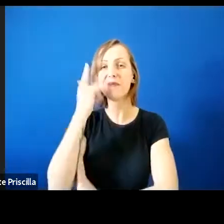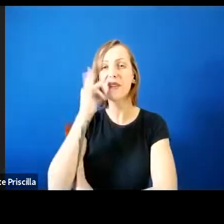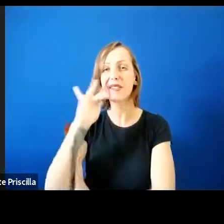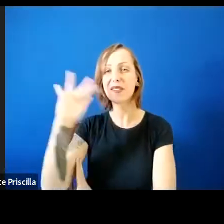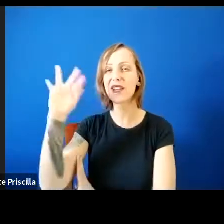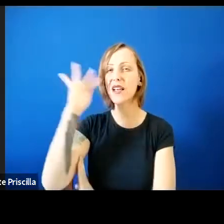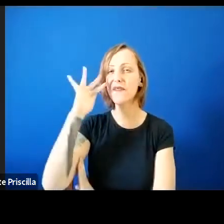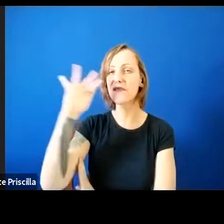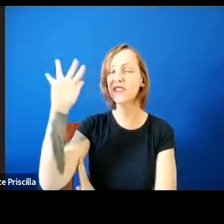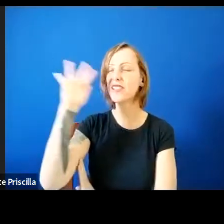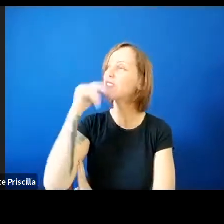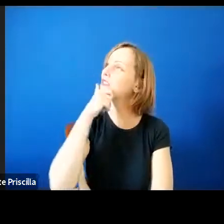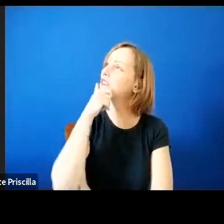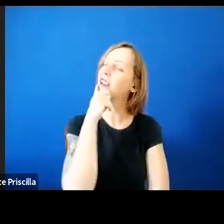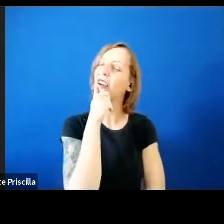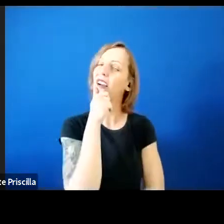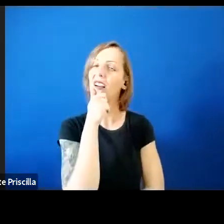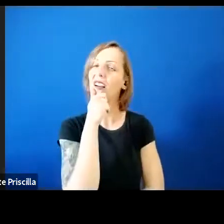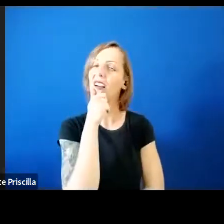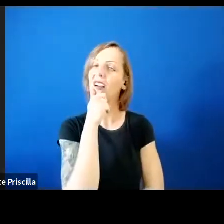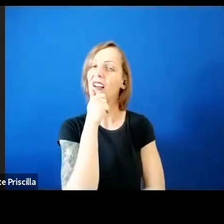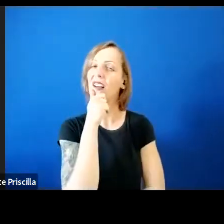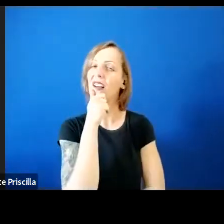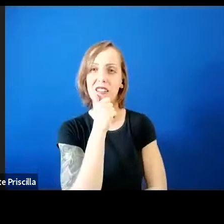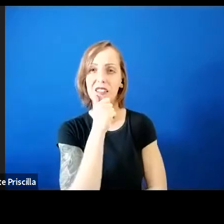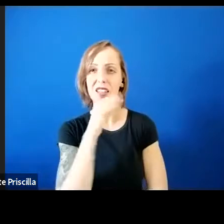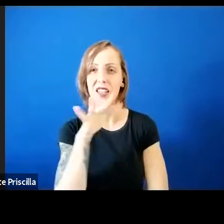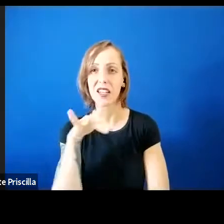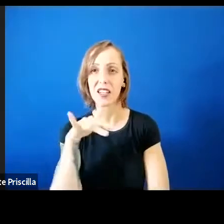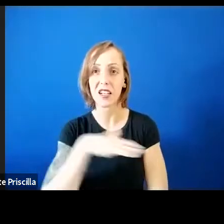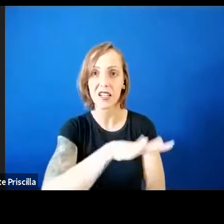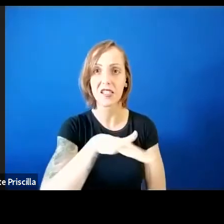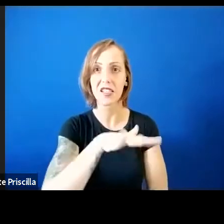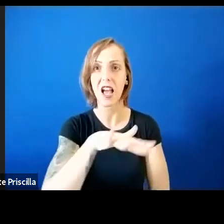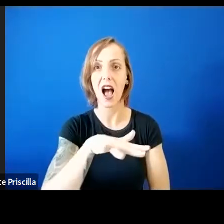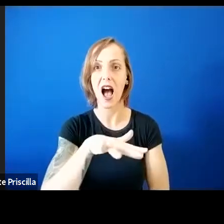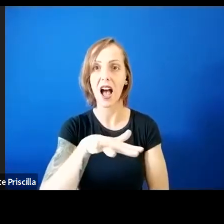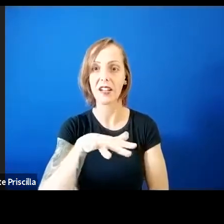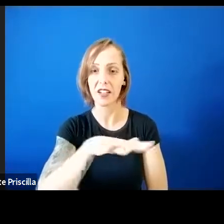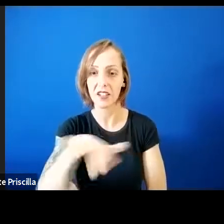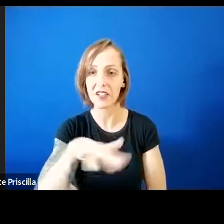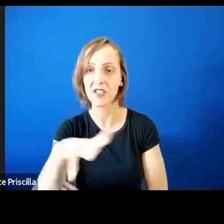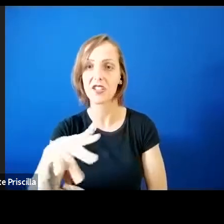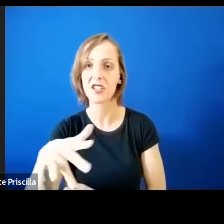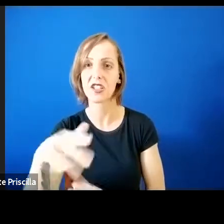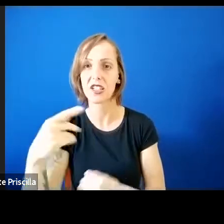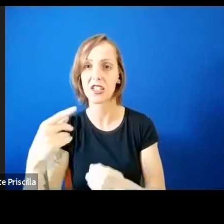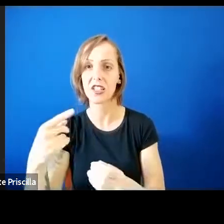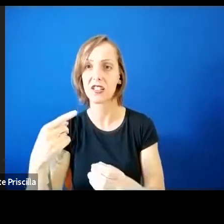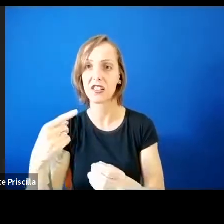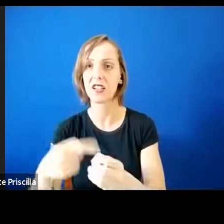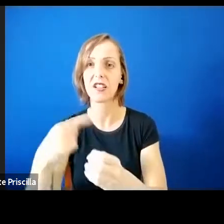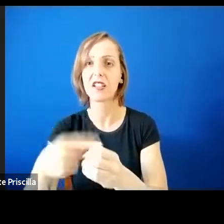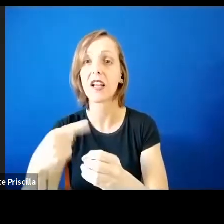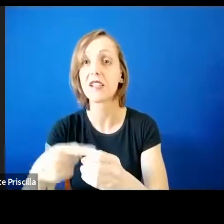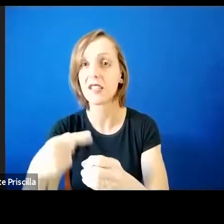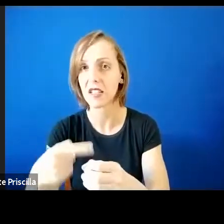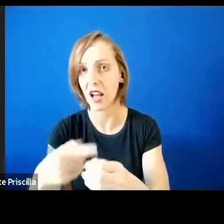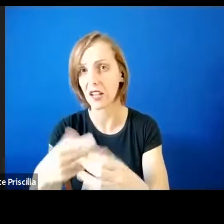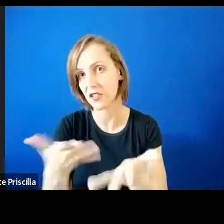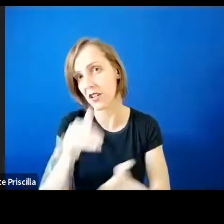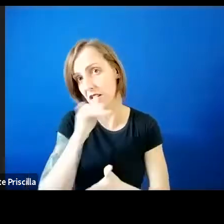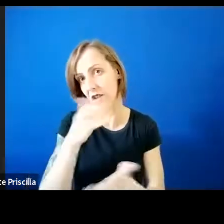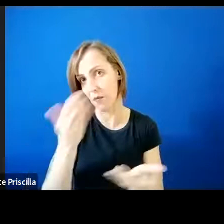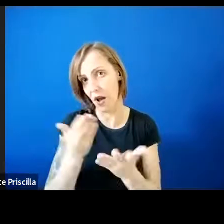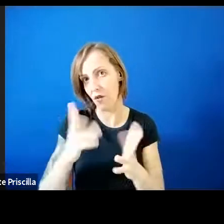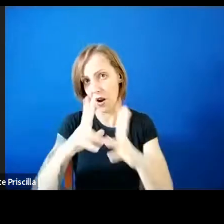né? Que dentro do espaço urbano onde a gente está, né? Aqui na cidade de Florianópolis, agora